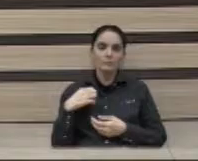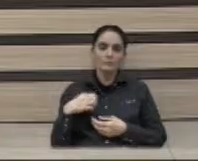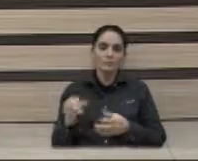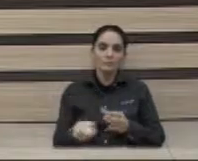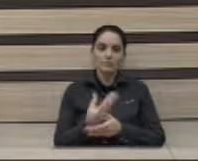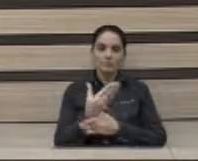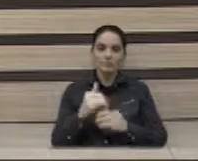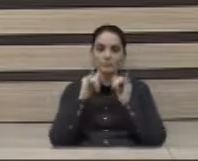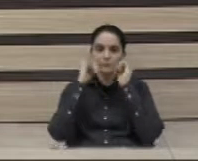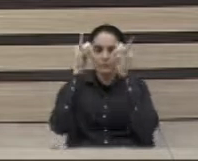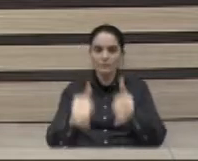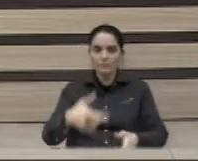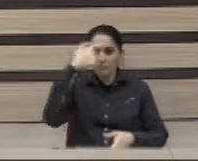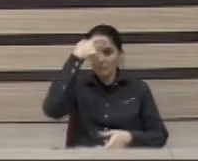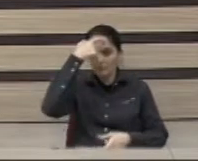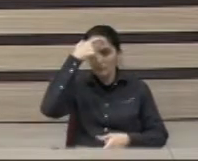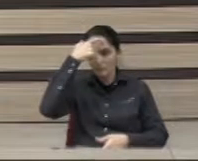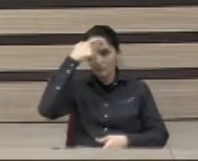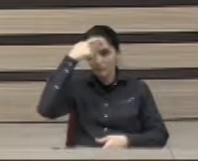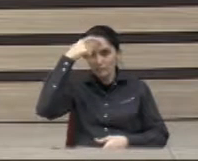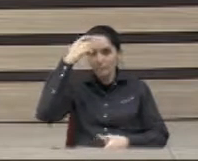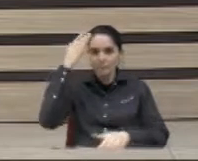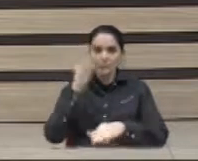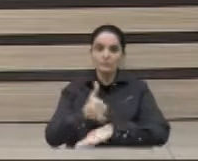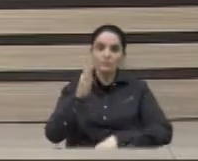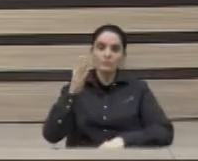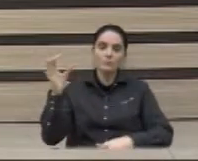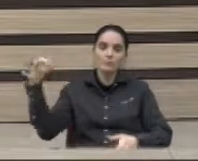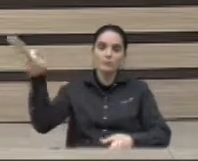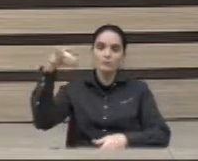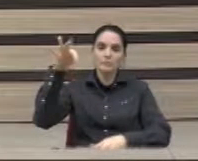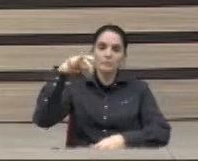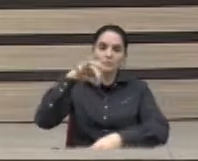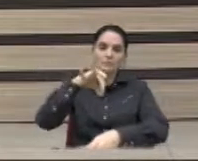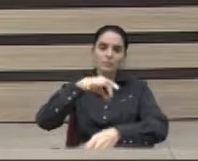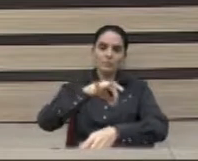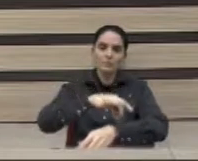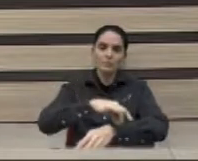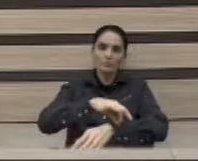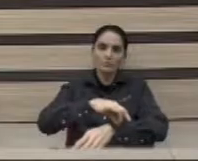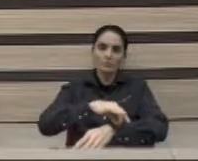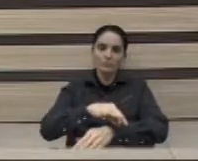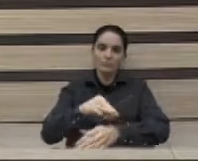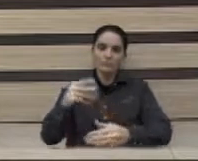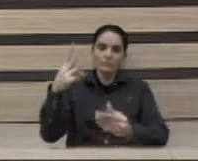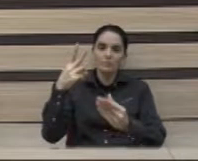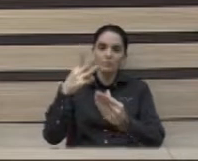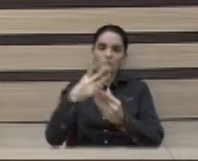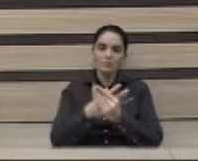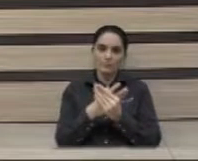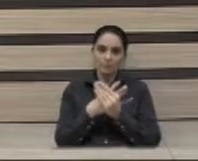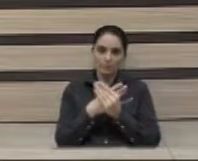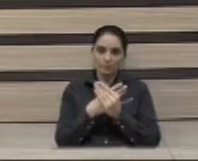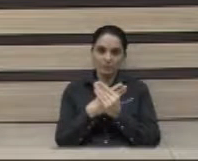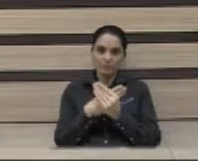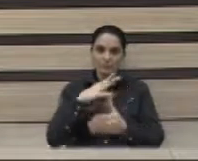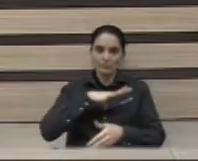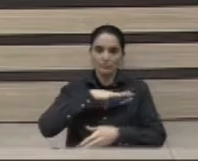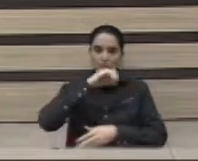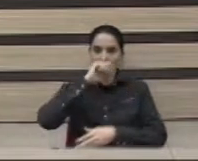institui a campanha de conscientização e combate ao mosquito Aedes aegypti no âmbito da